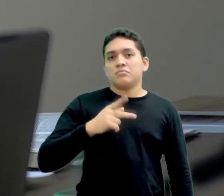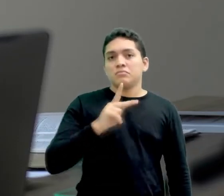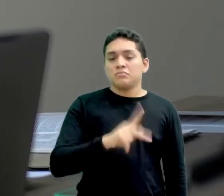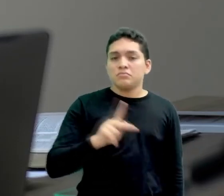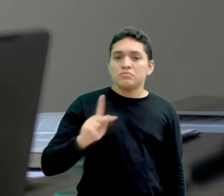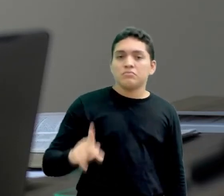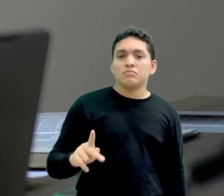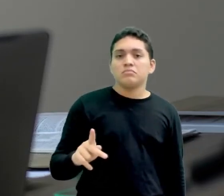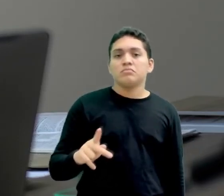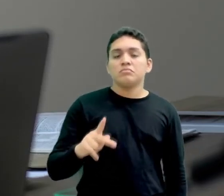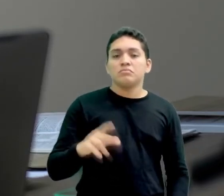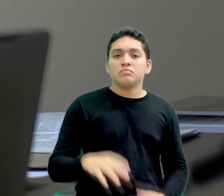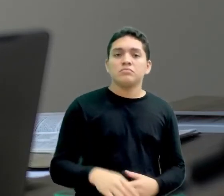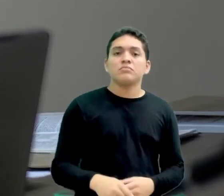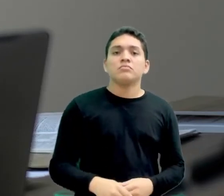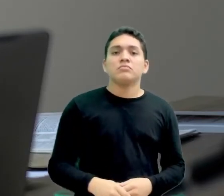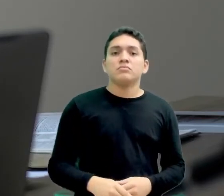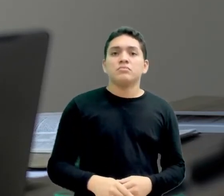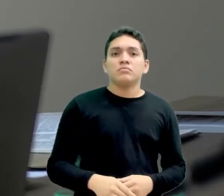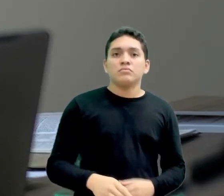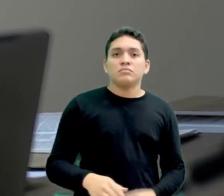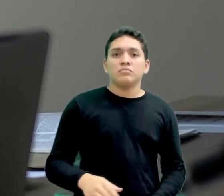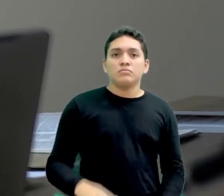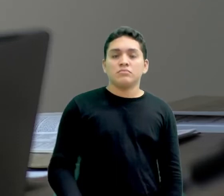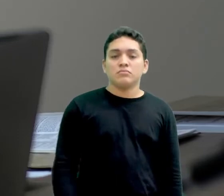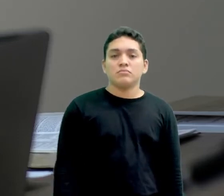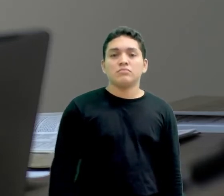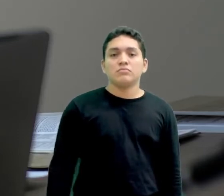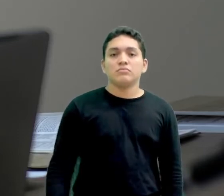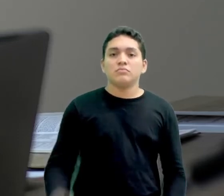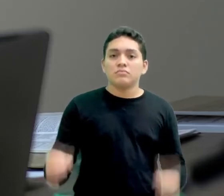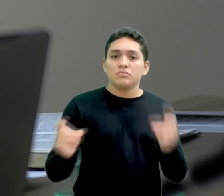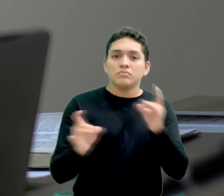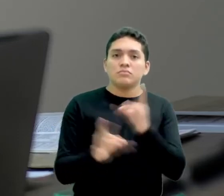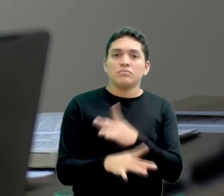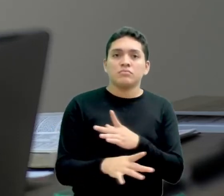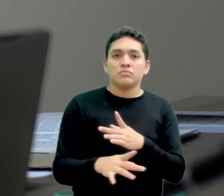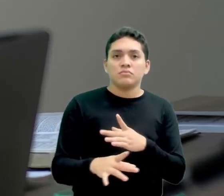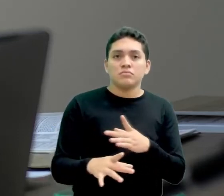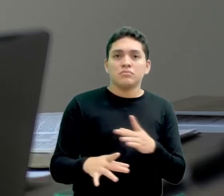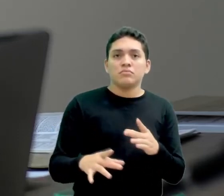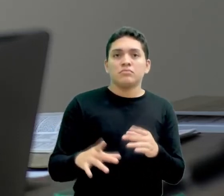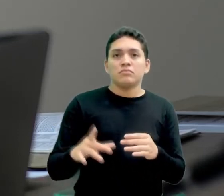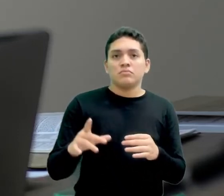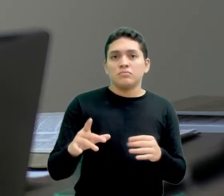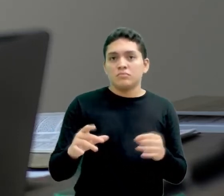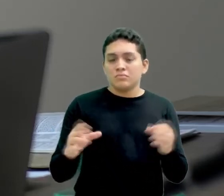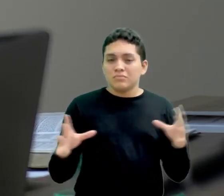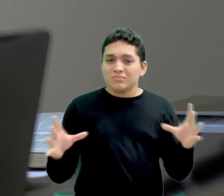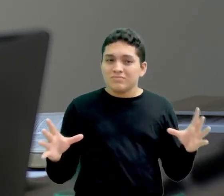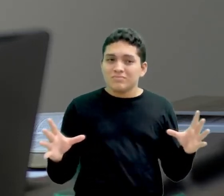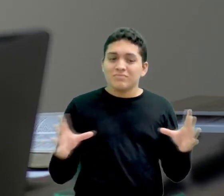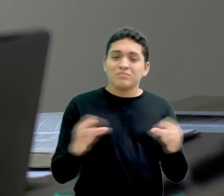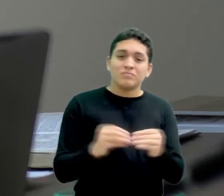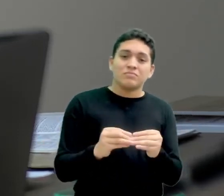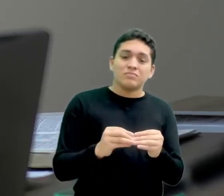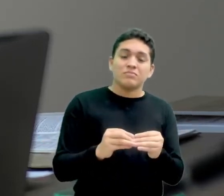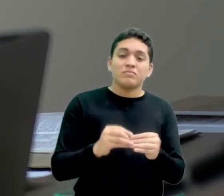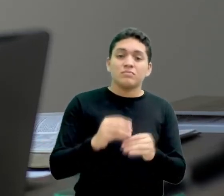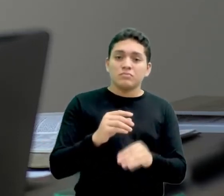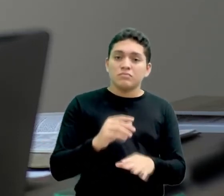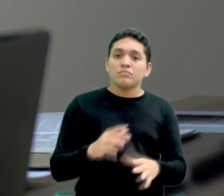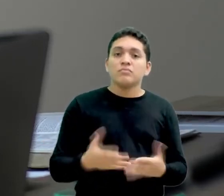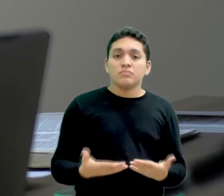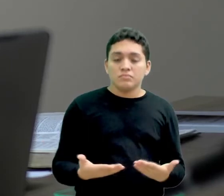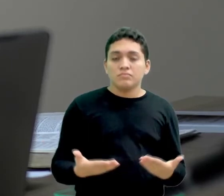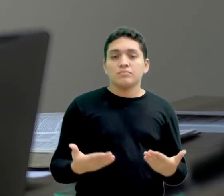perdendo um pouco em relação ao tempo e acaba deixando de concluir. É importante que haja esse fechamento, né? Da lição,